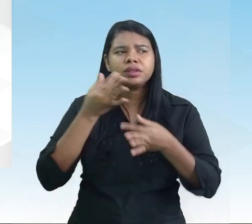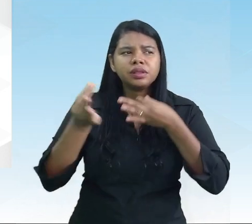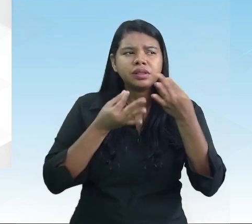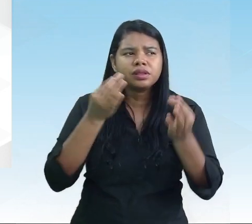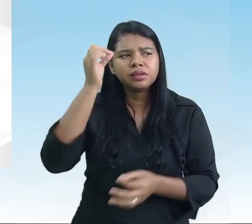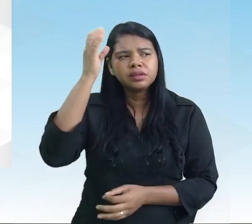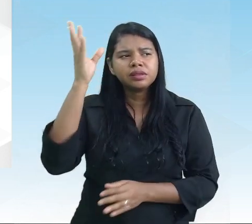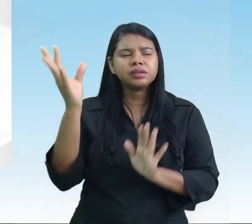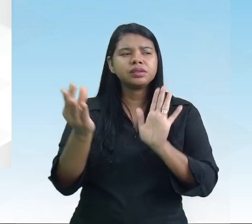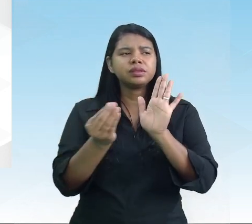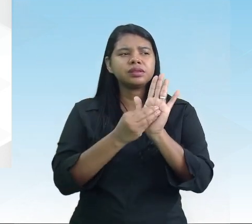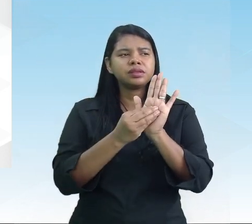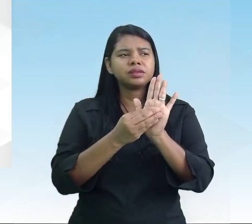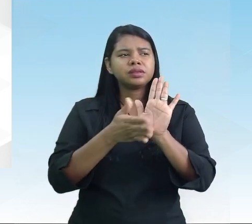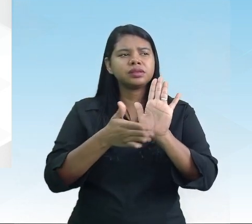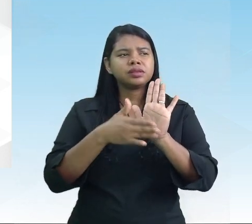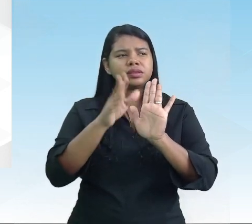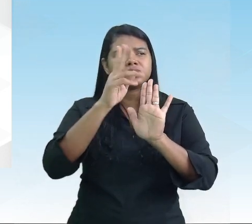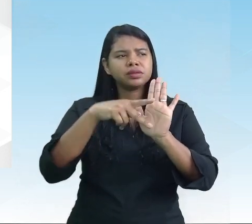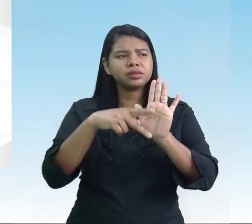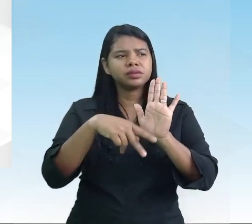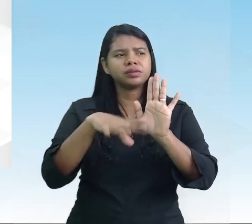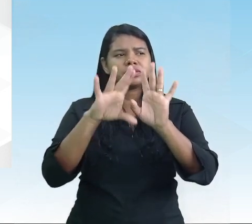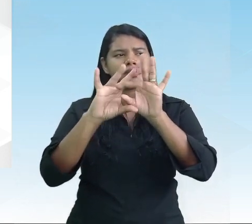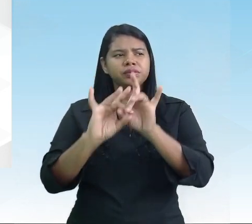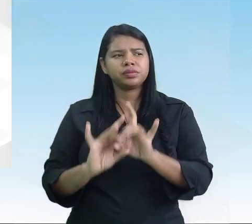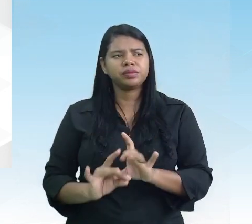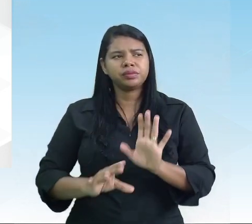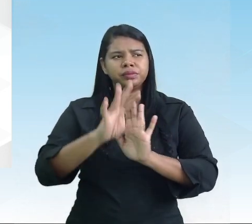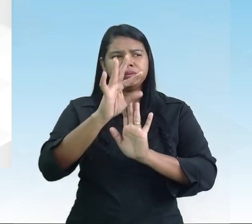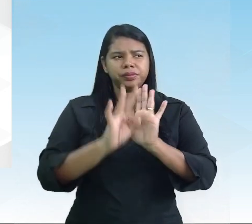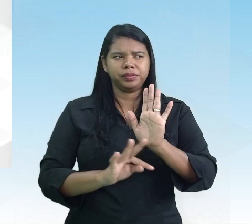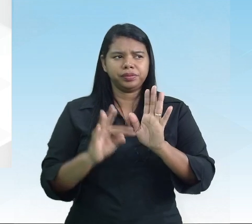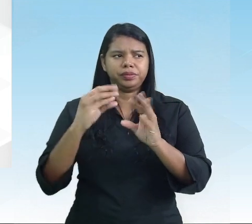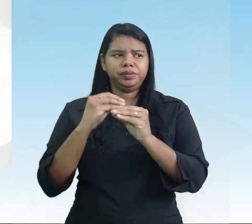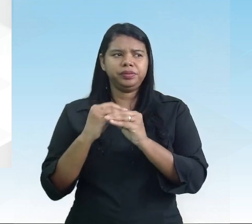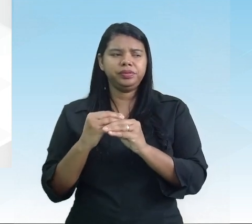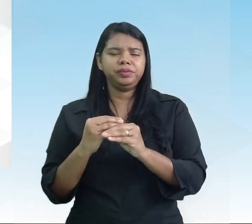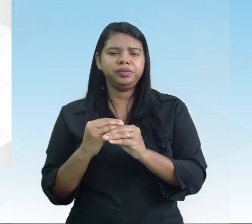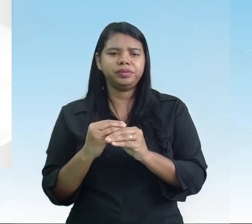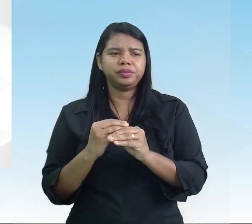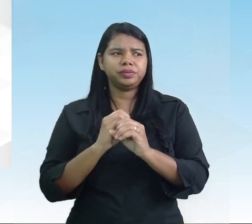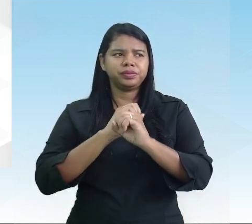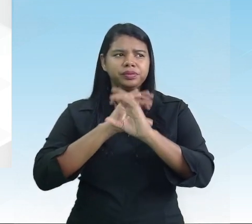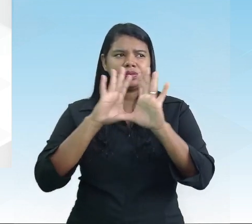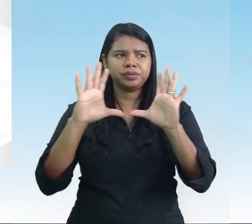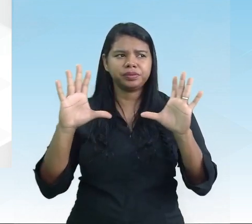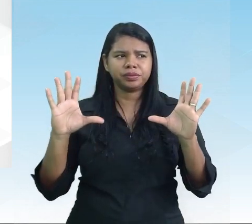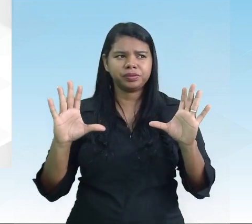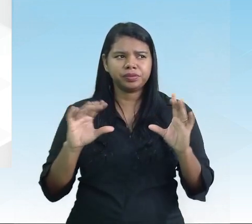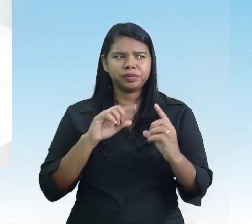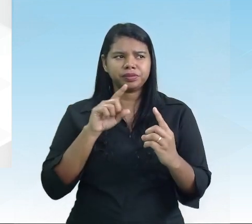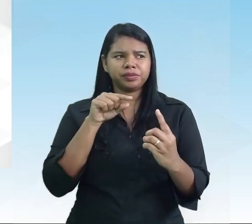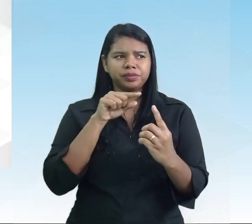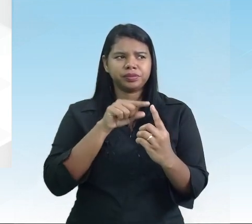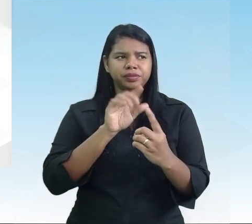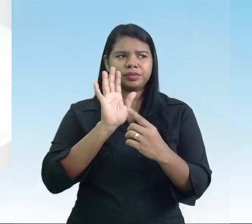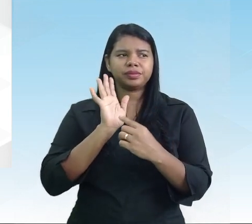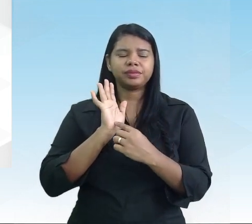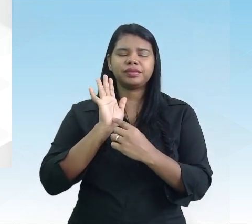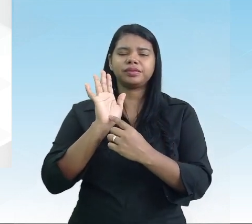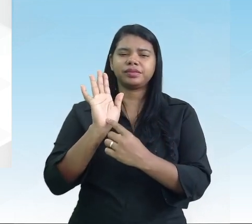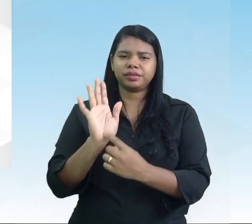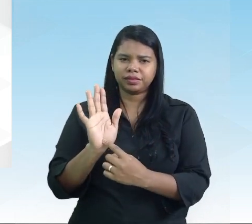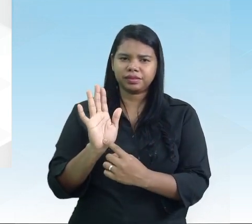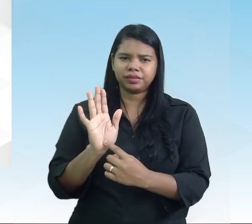são apresentadas em seu conteúdo, devendo, portanto, ser claro e apresentar